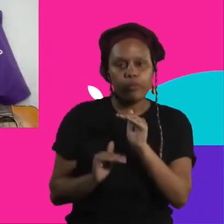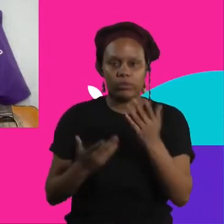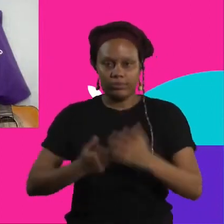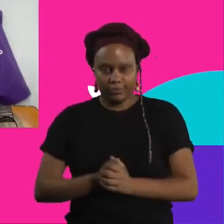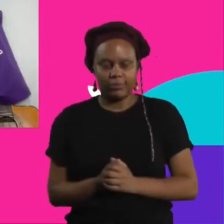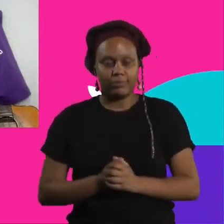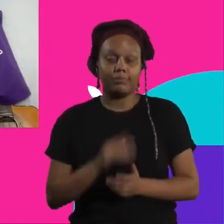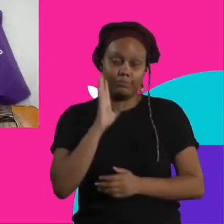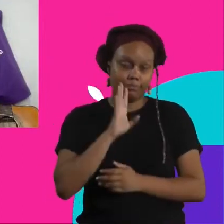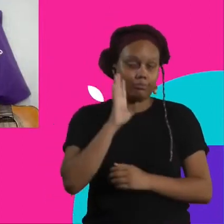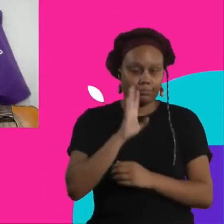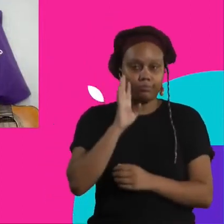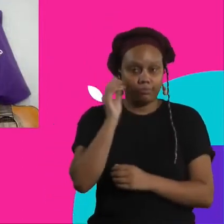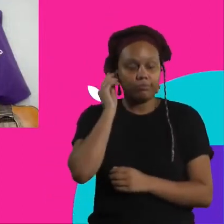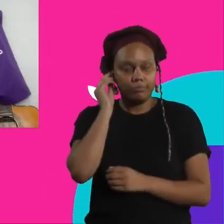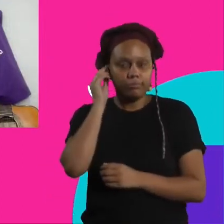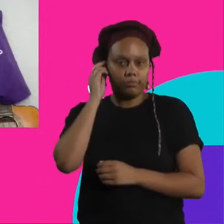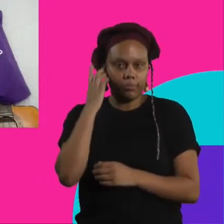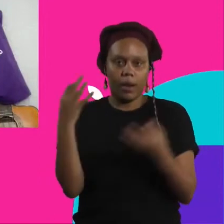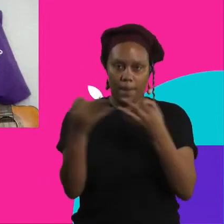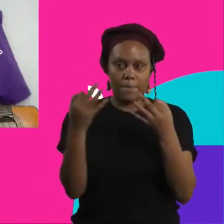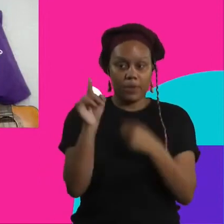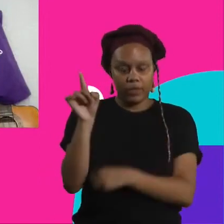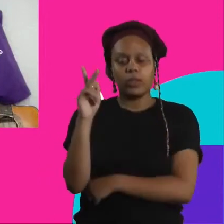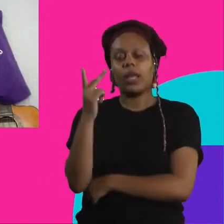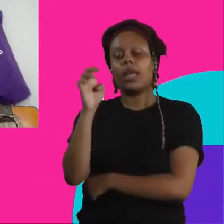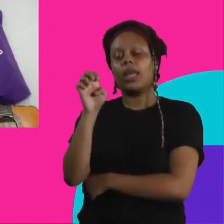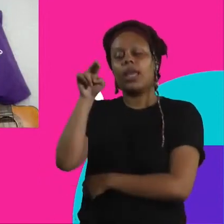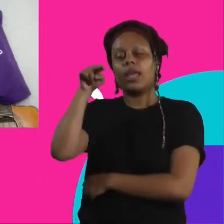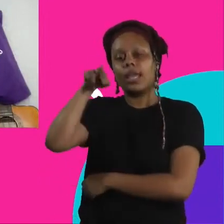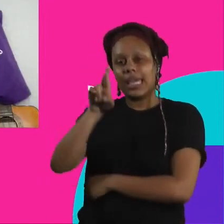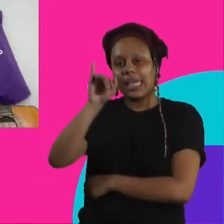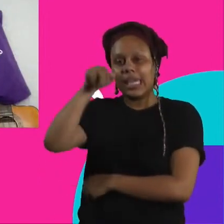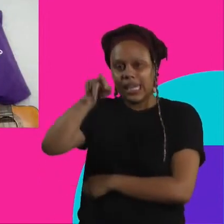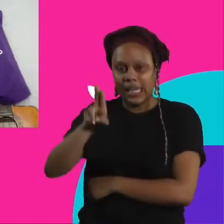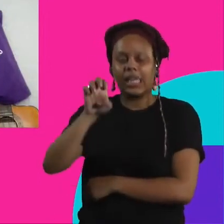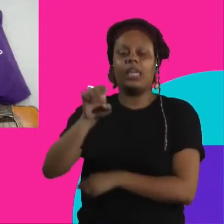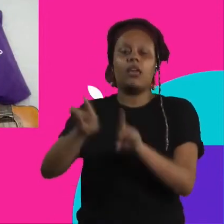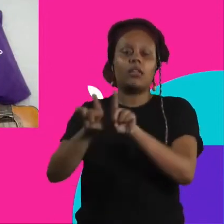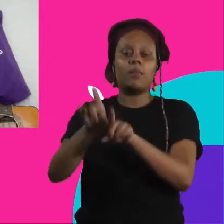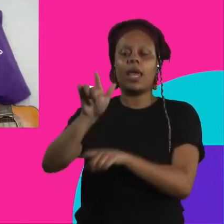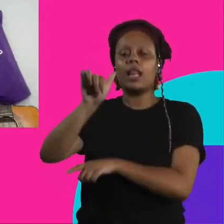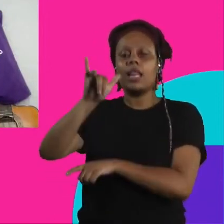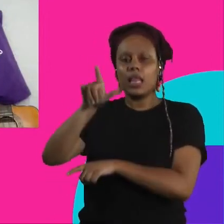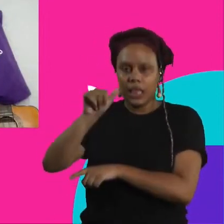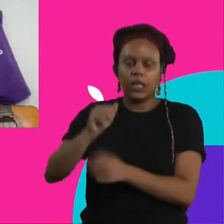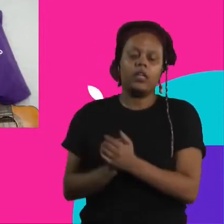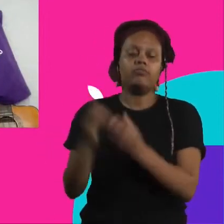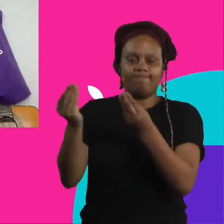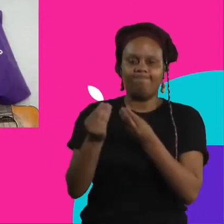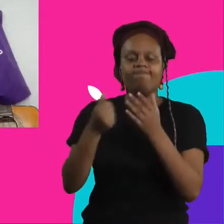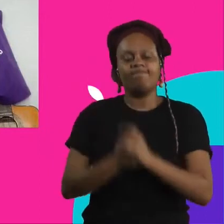Legal, obrigado, Fausto. E acho que perfeito que o Henrique trouxe, a Lili, que é exatamente, a gente tem uma